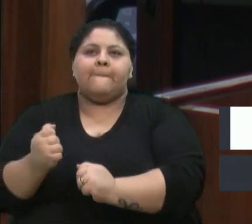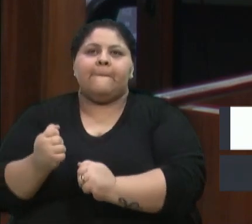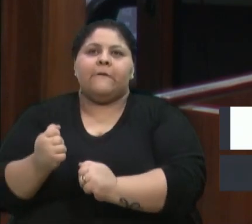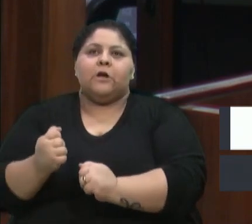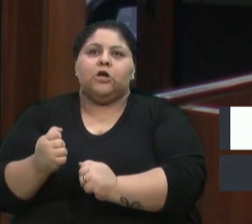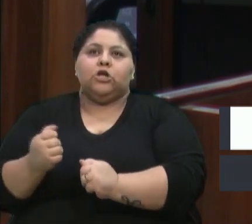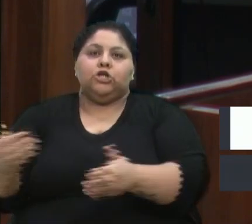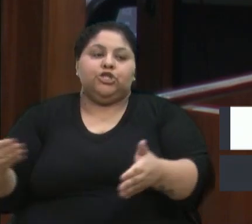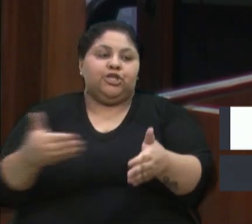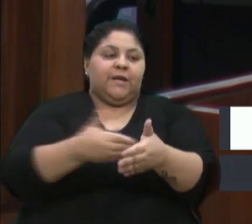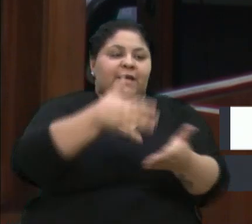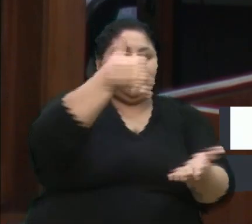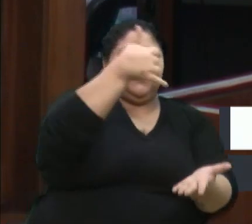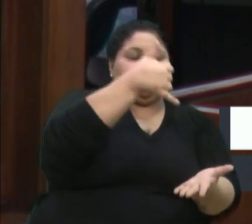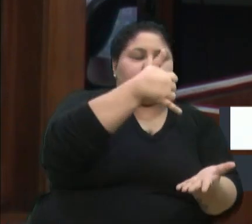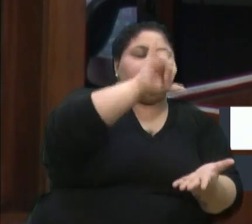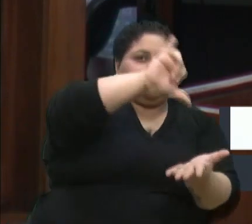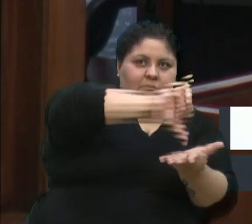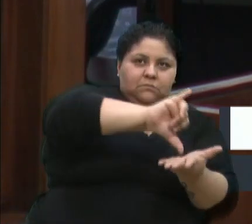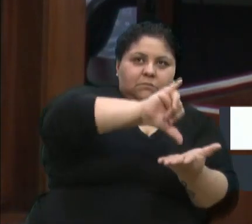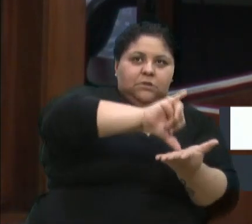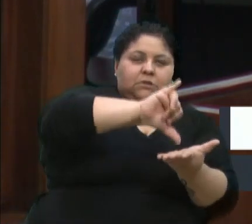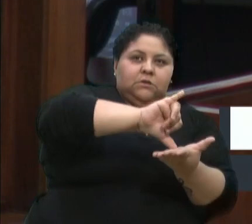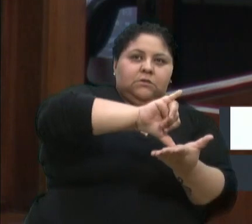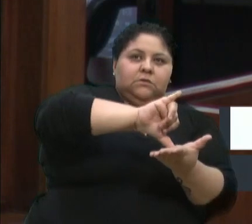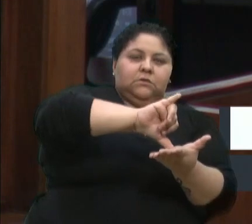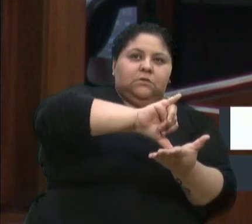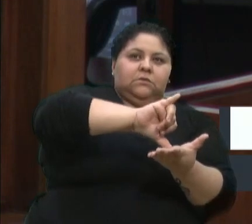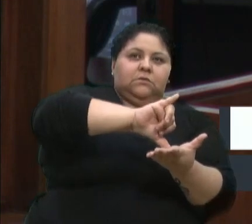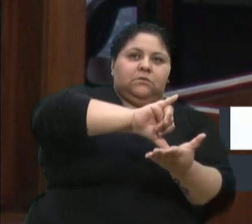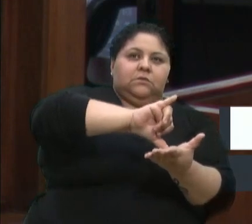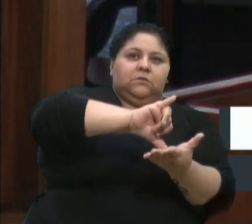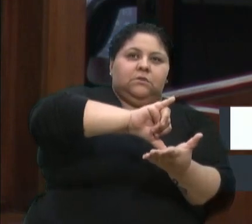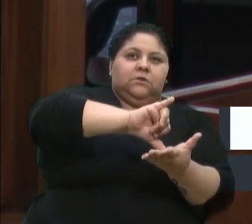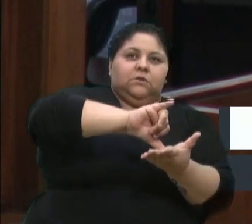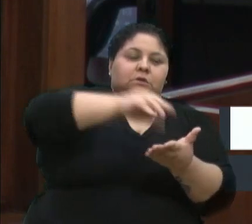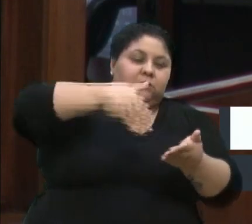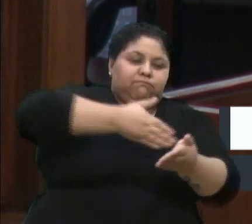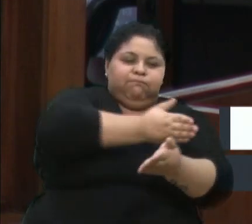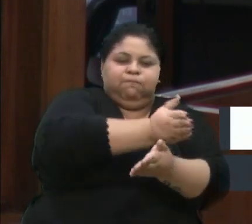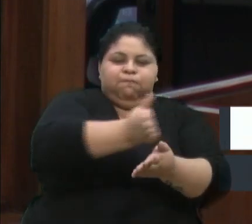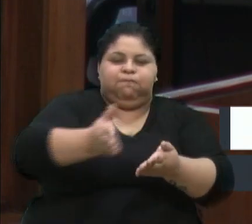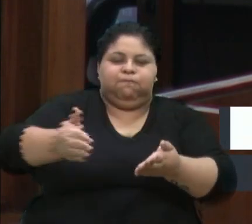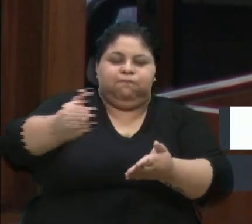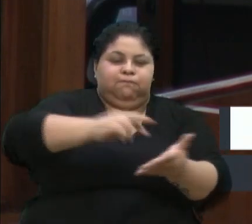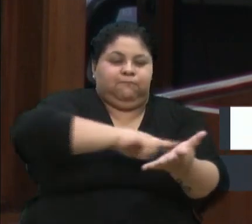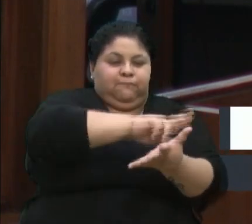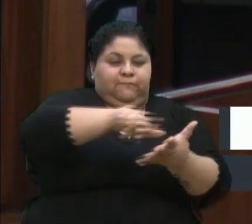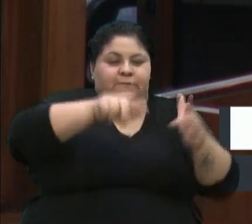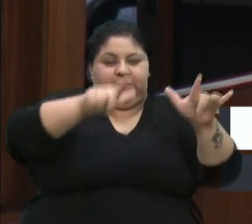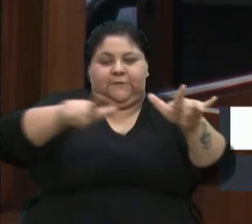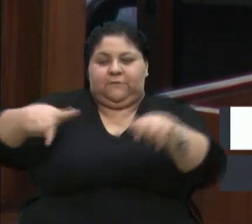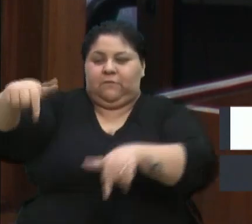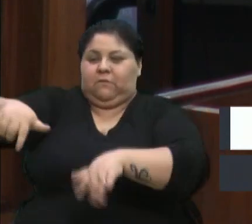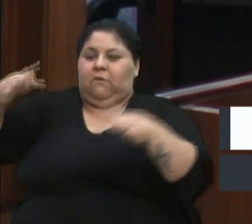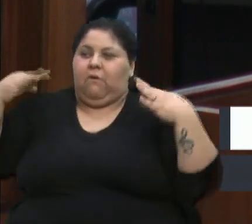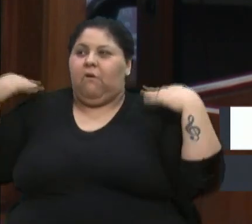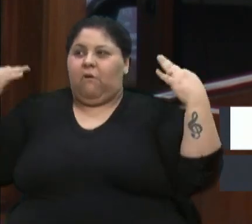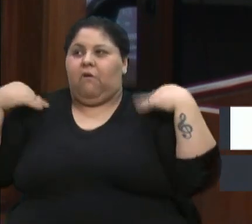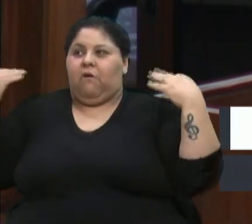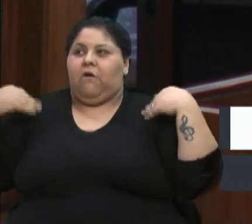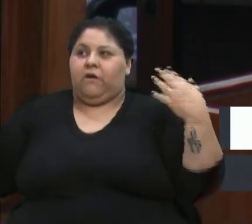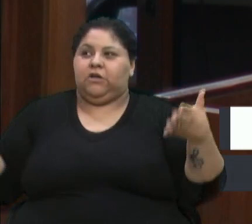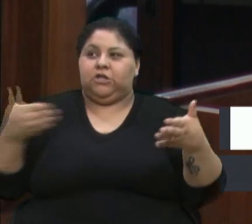centro de Caxias do Sul, atravessasse grandes pontos turísticos da cidade e que a gente pudesse chegar nesse momento, e